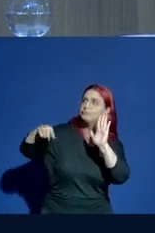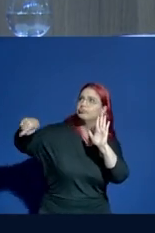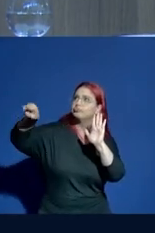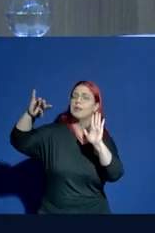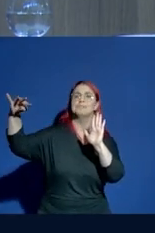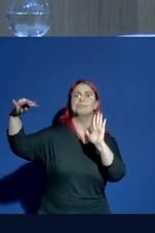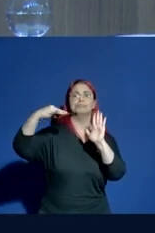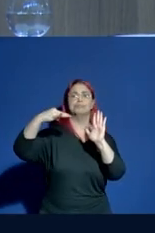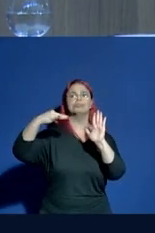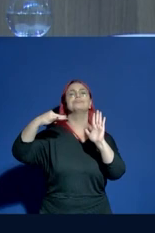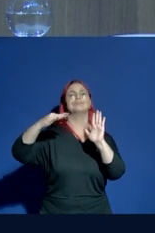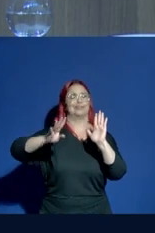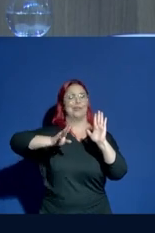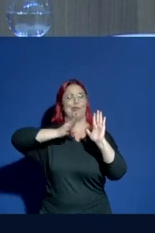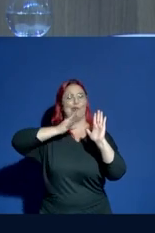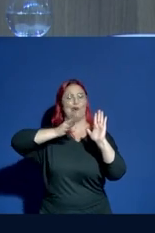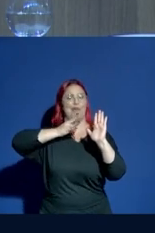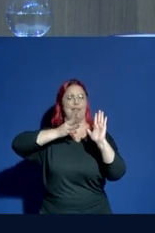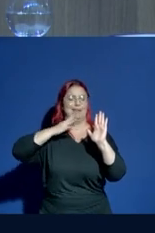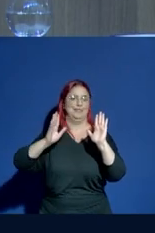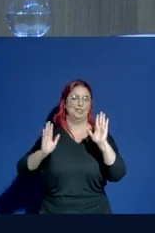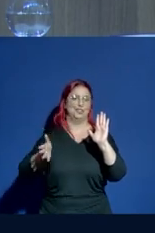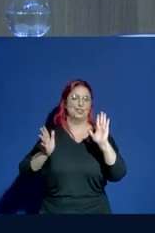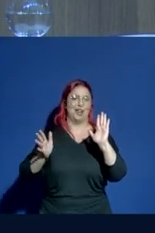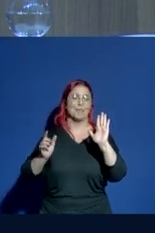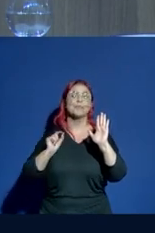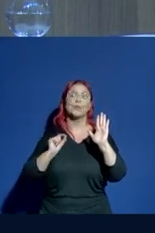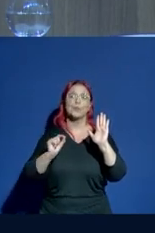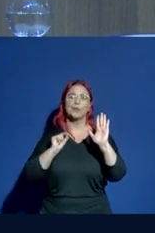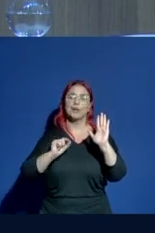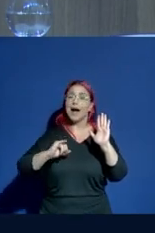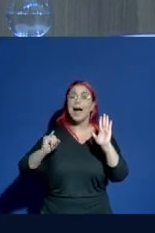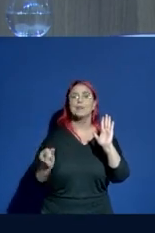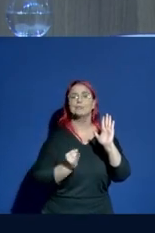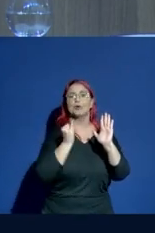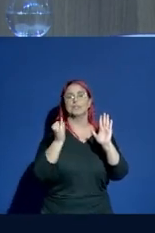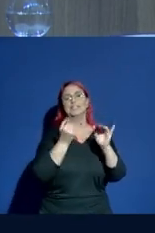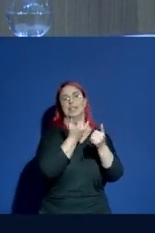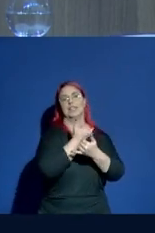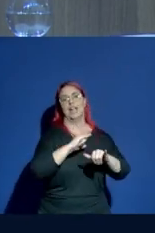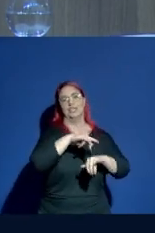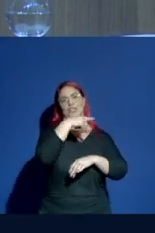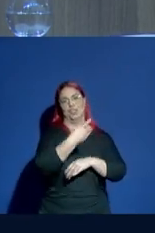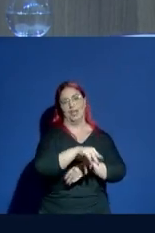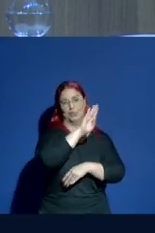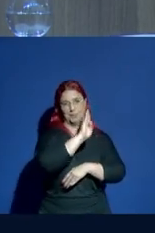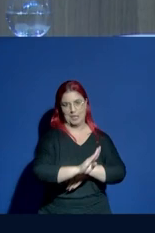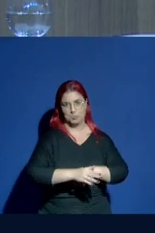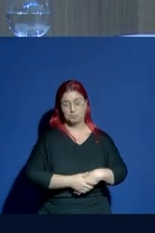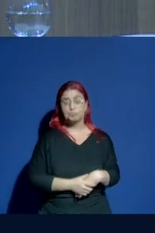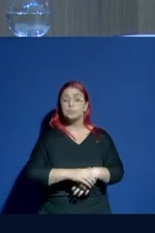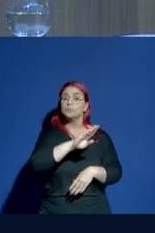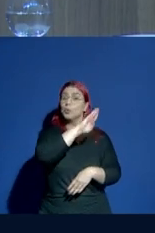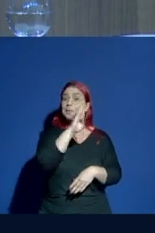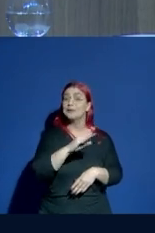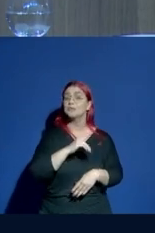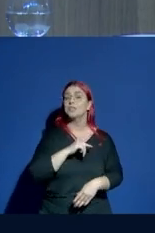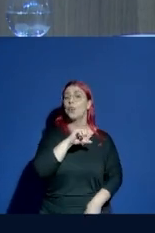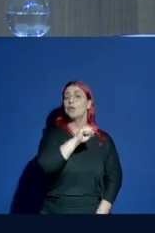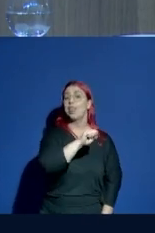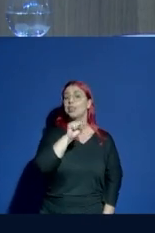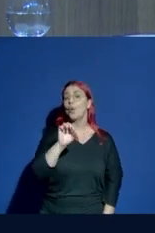a nossa destacada a matriz energética brasileira o Brasil é um país que tem